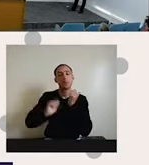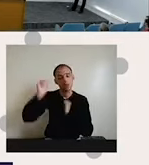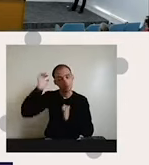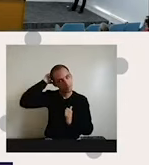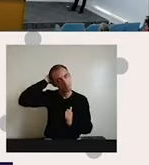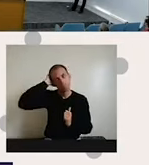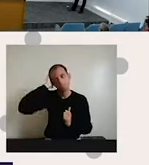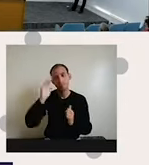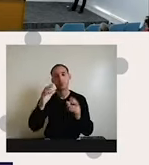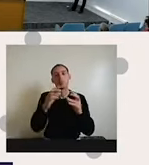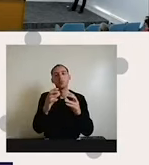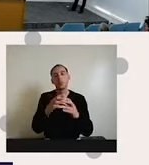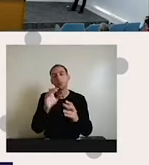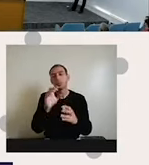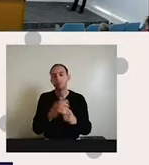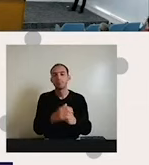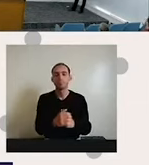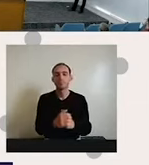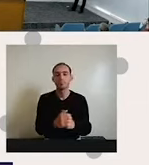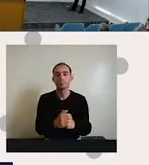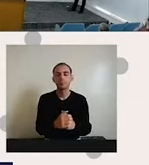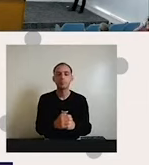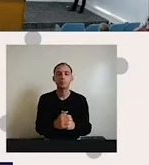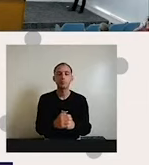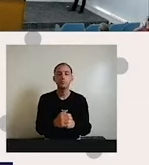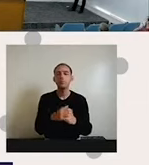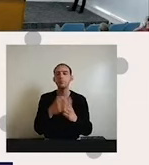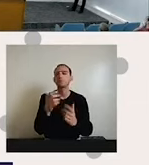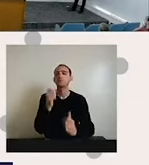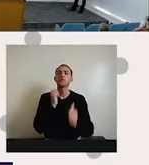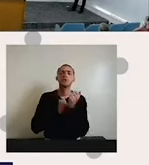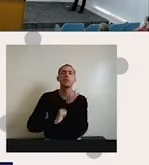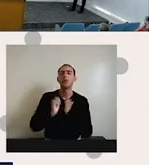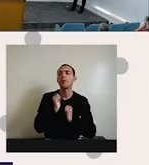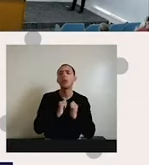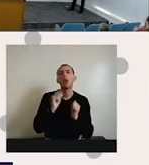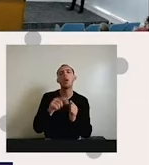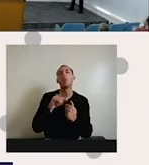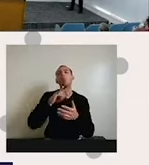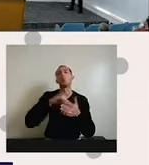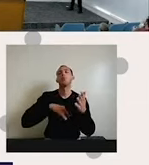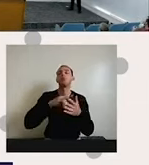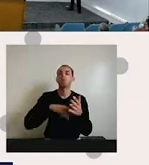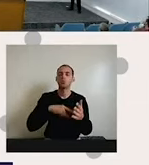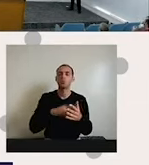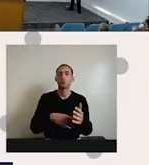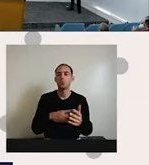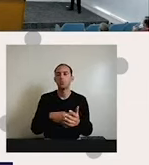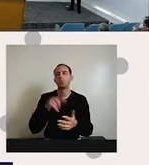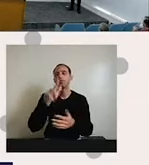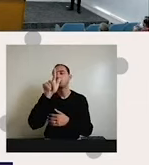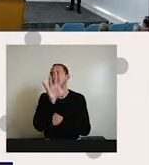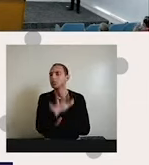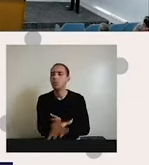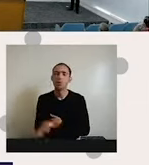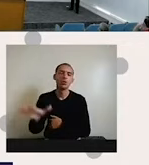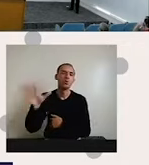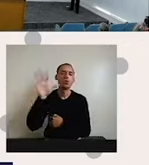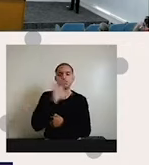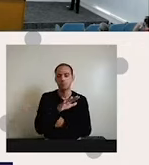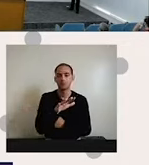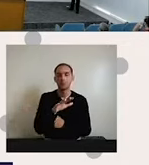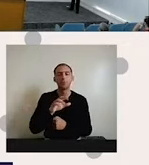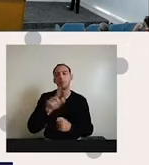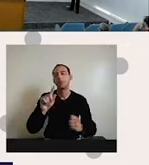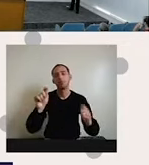ansiedade generalizada, esse documento ele fala que, em geral, não são incapacitantes, o que é bem diferente da epidemiologia, que a